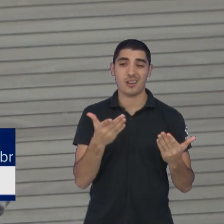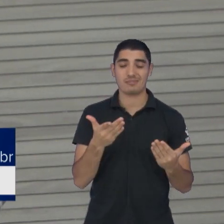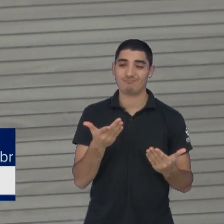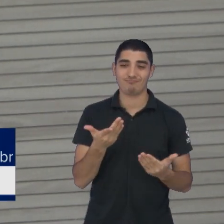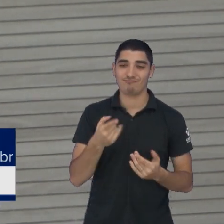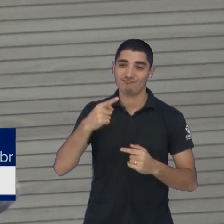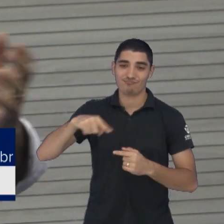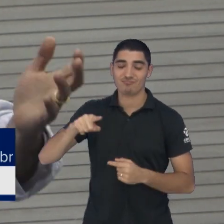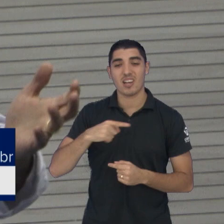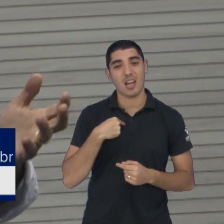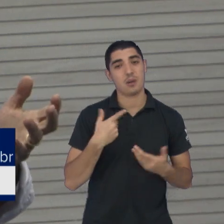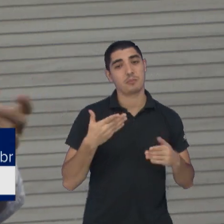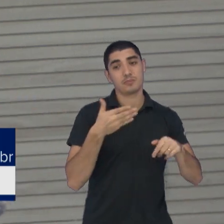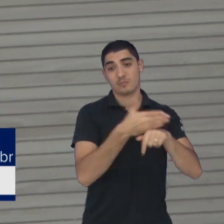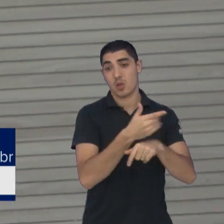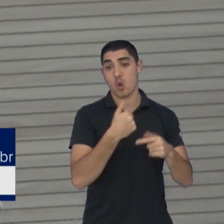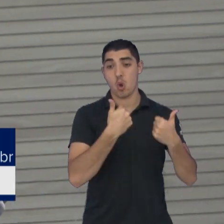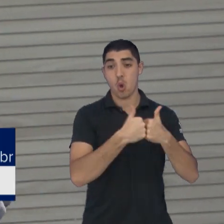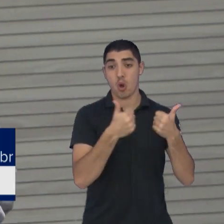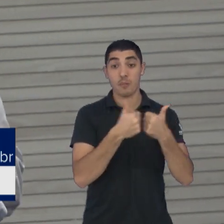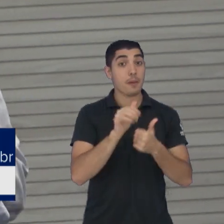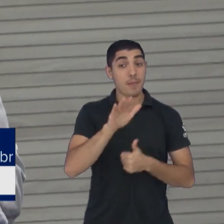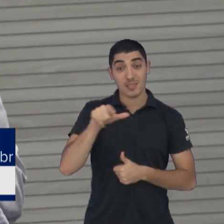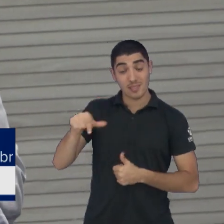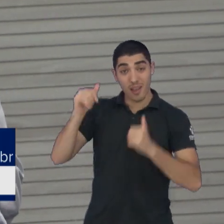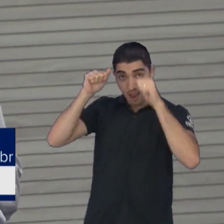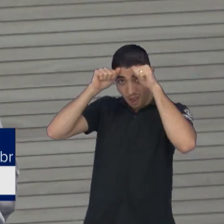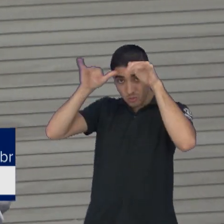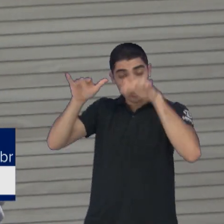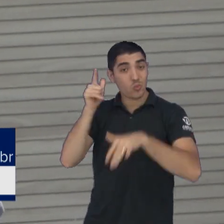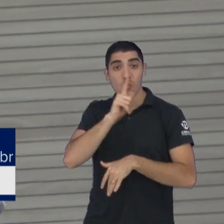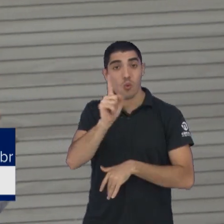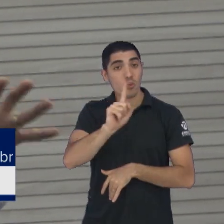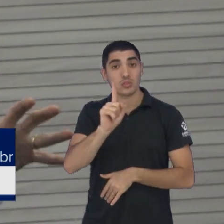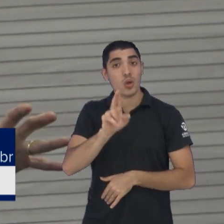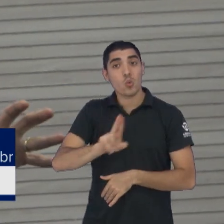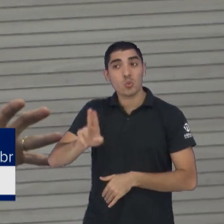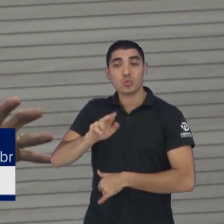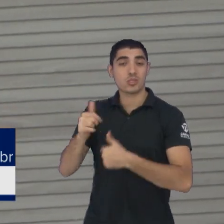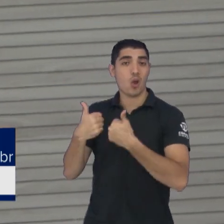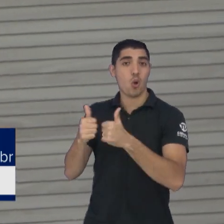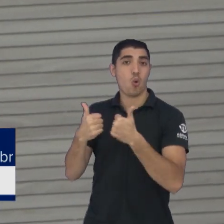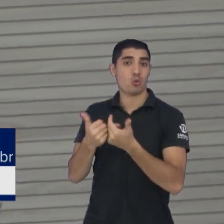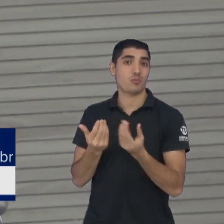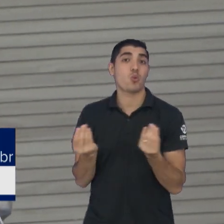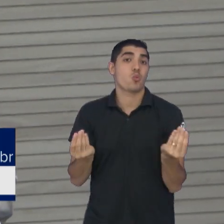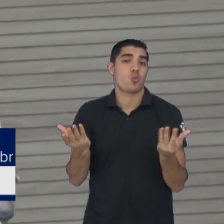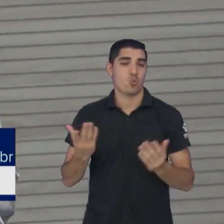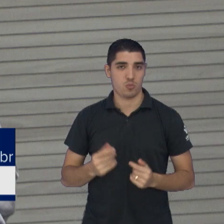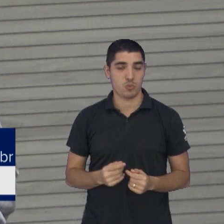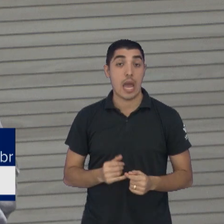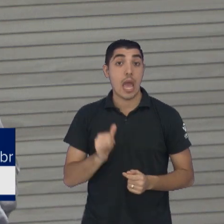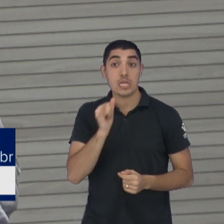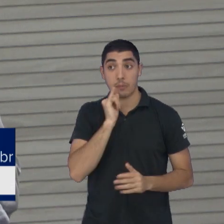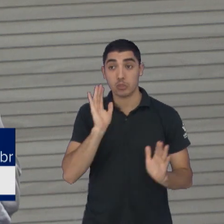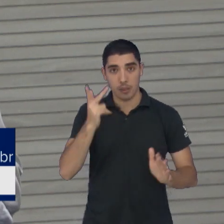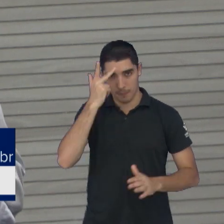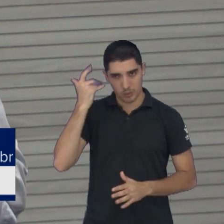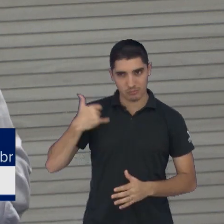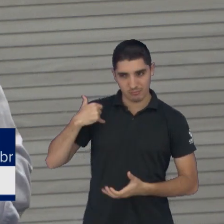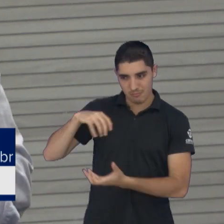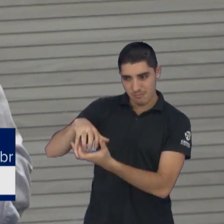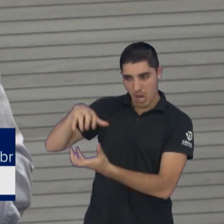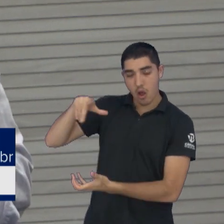Tem criança autista que não consegue andar de ônibus. E aí chegou um caso para mim, né, a gente fala muito de criança, né? Chegou um caso aqui de uma senhora que tem um